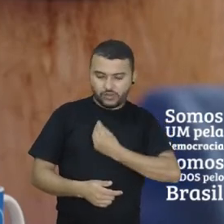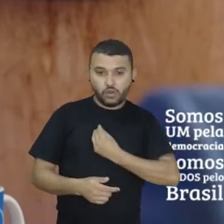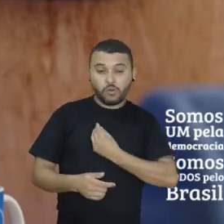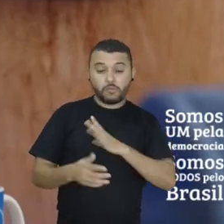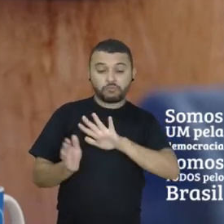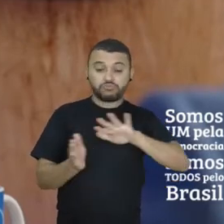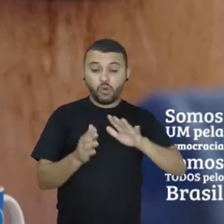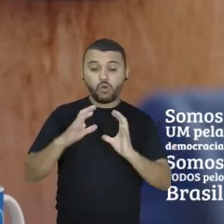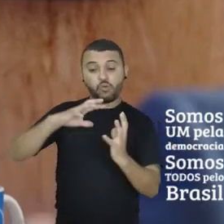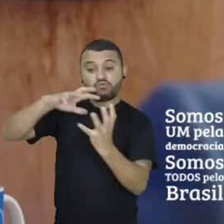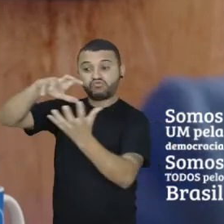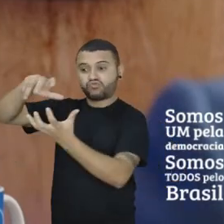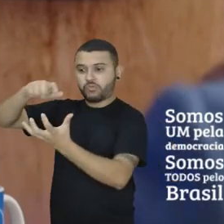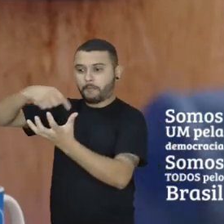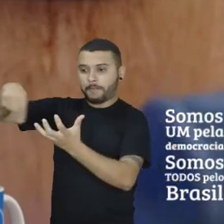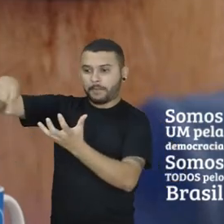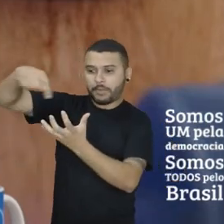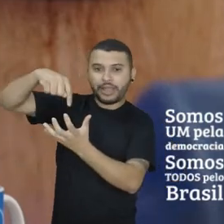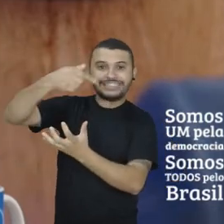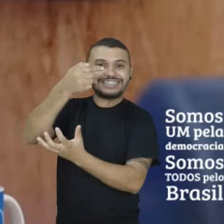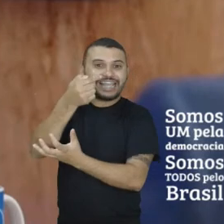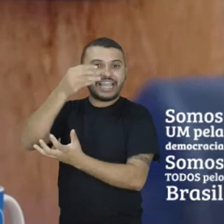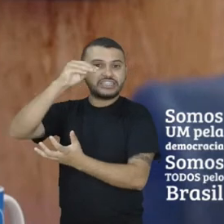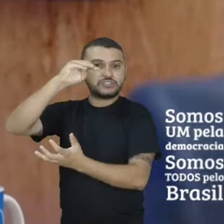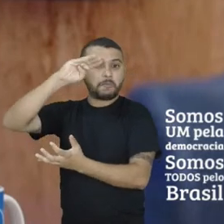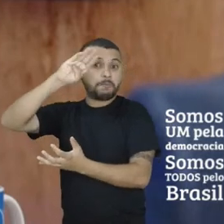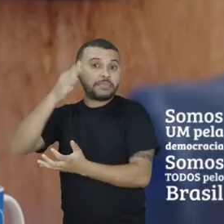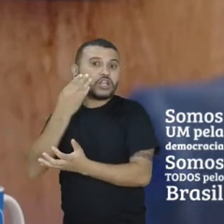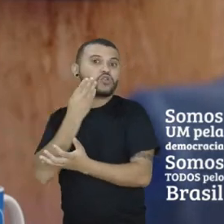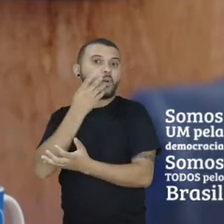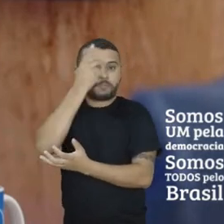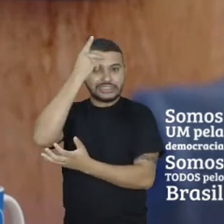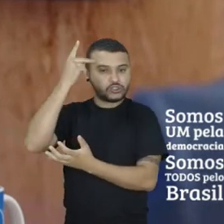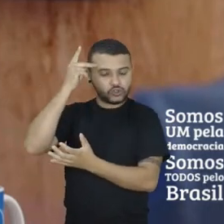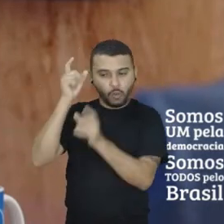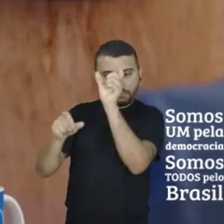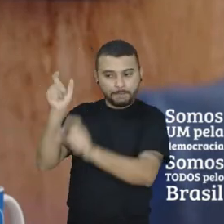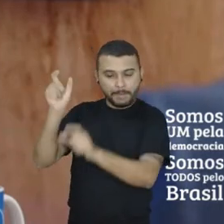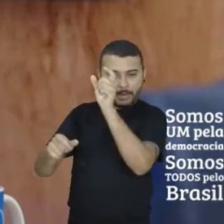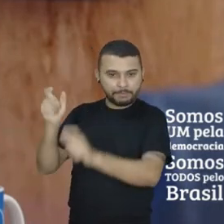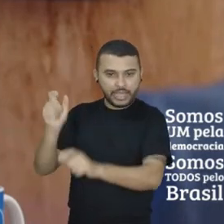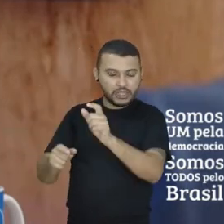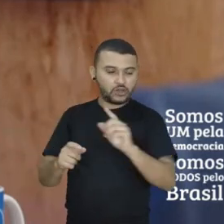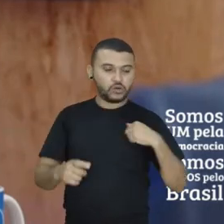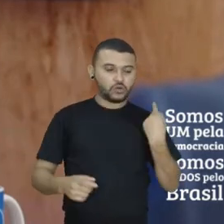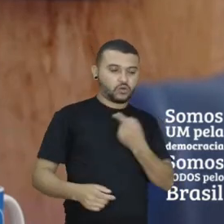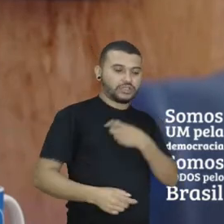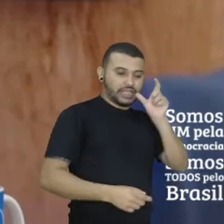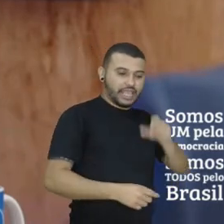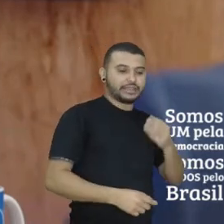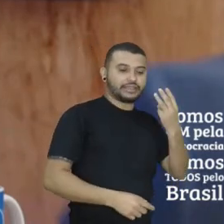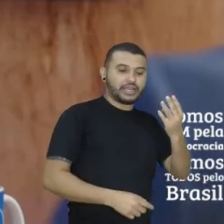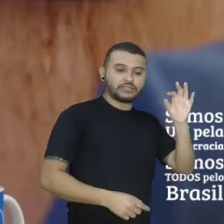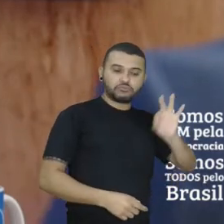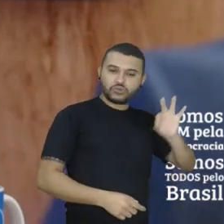de pessoas, nós temos praticamente 3% da população mundial, número redondo,